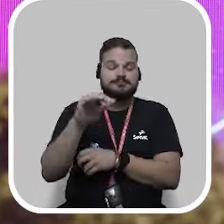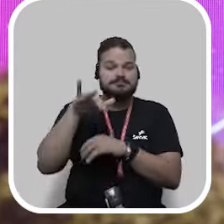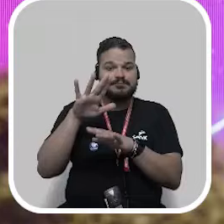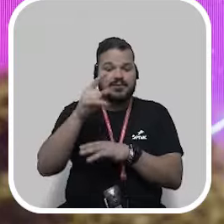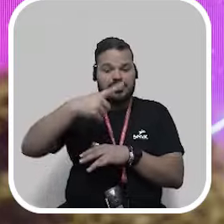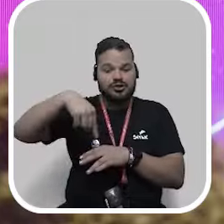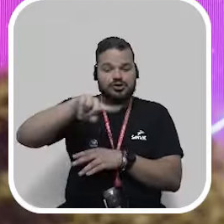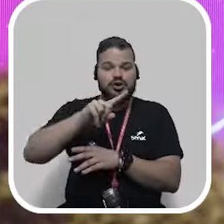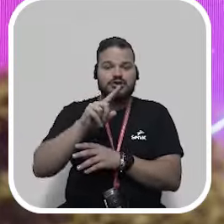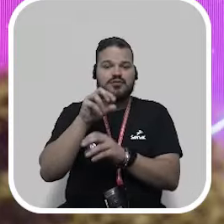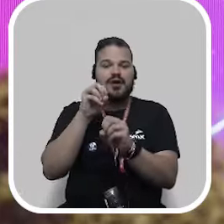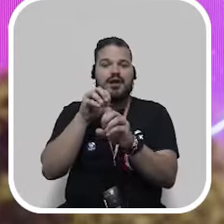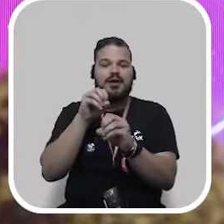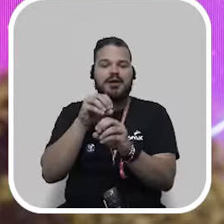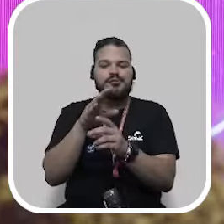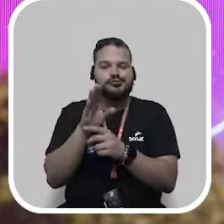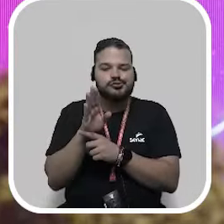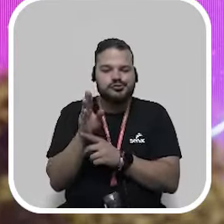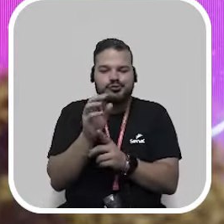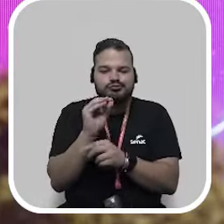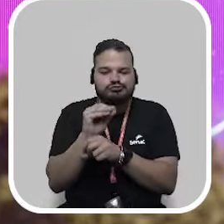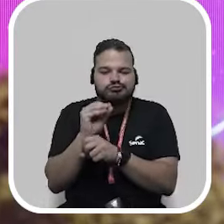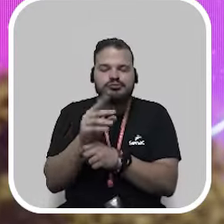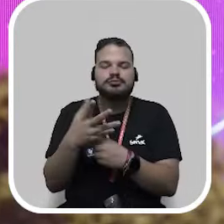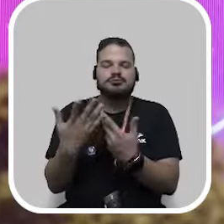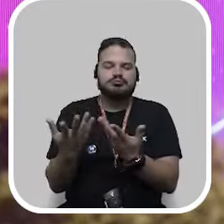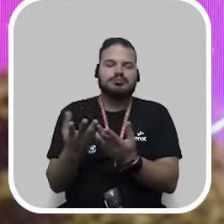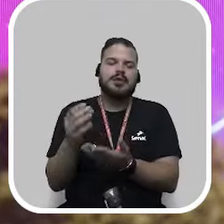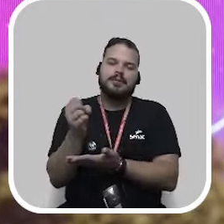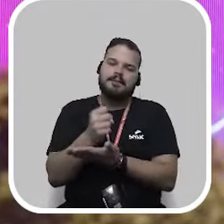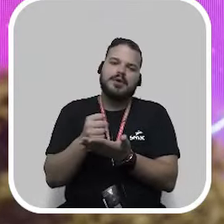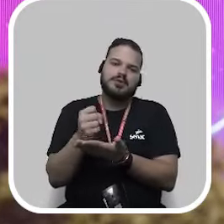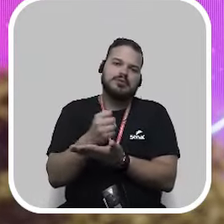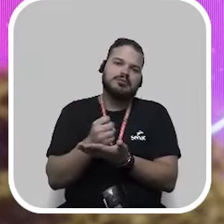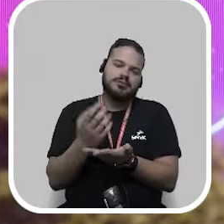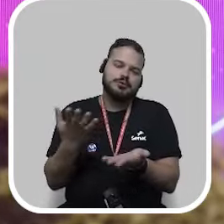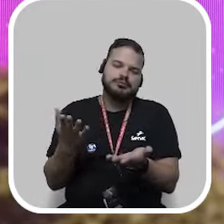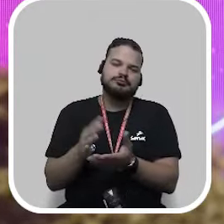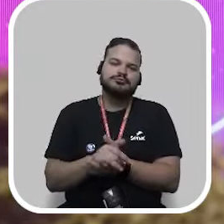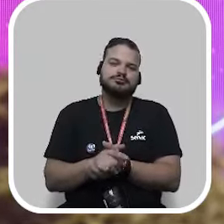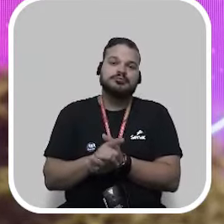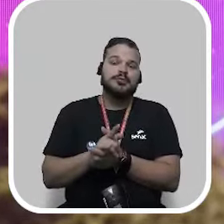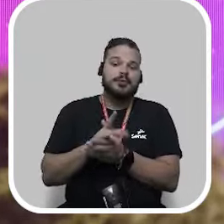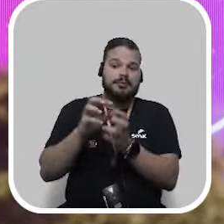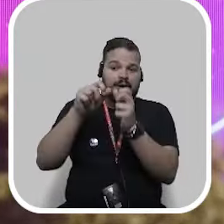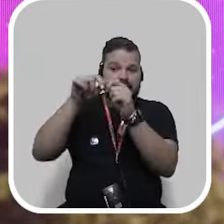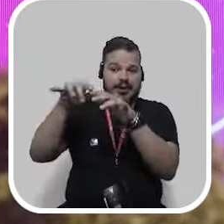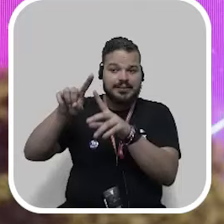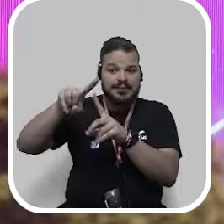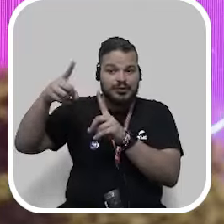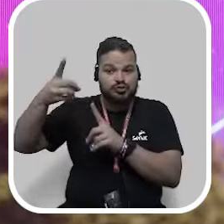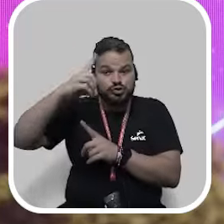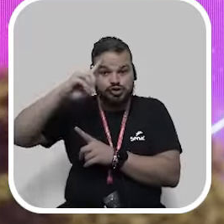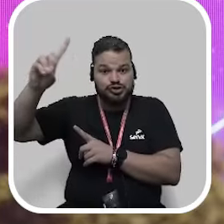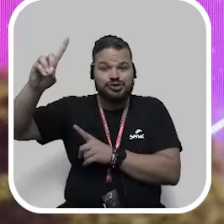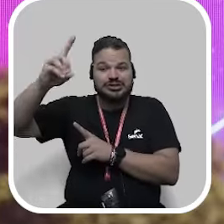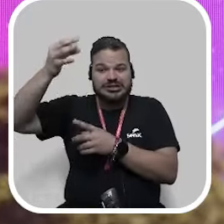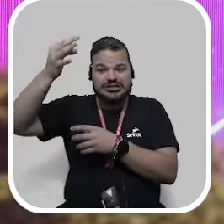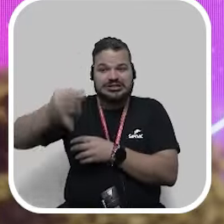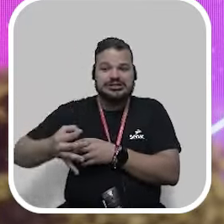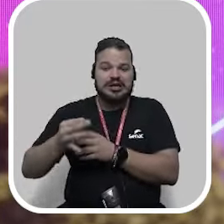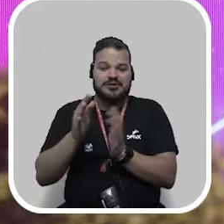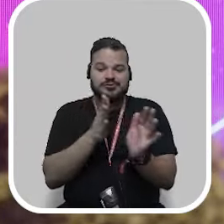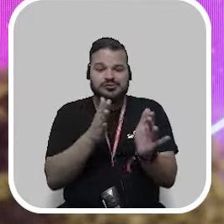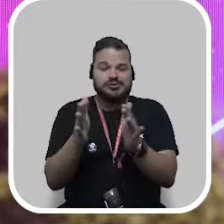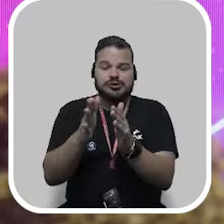gente vai coordenando durante todo esse processo então é basicamente isso para desaguar lá no dia certinho na marquet sapa